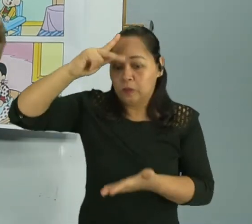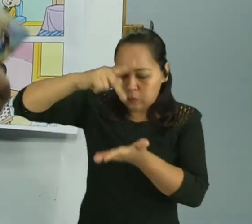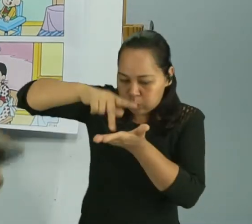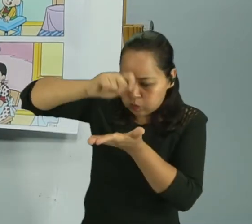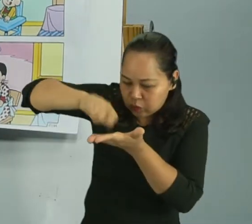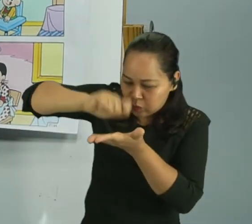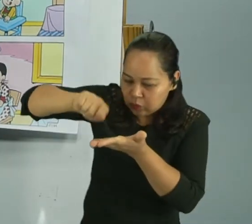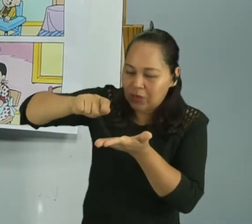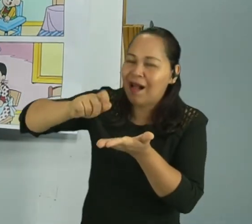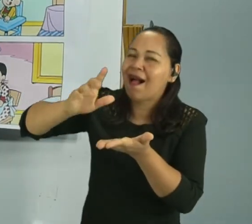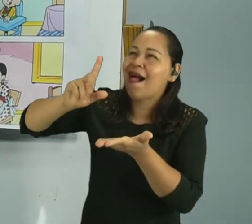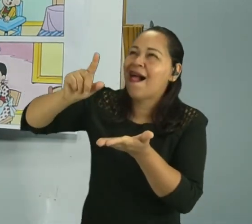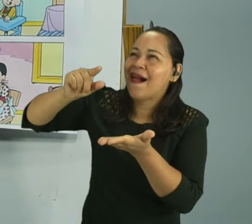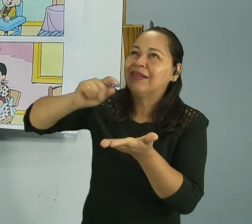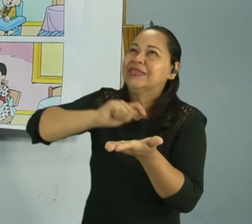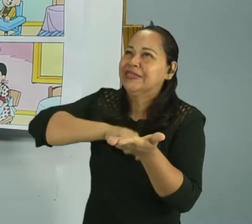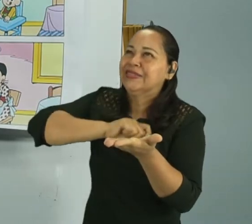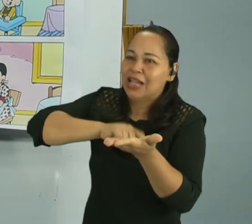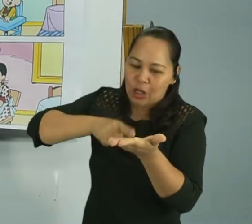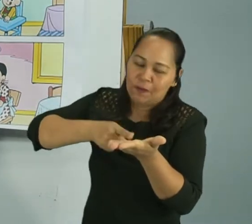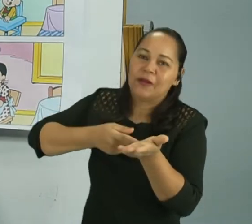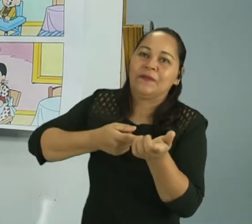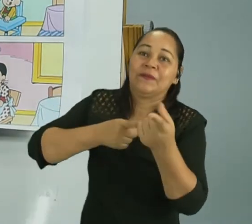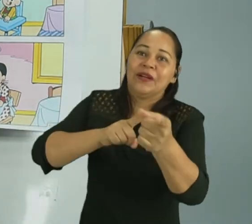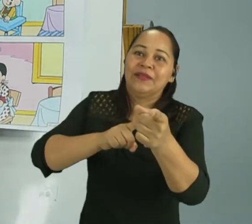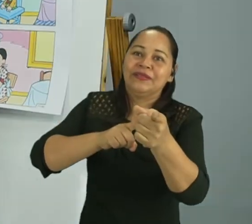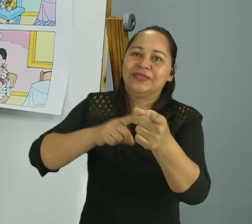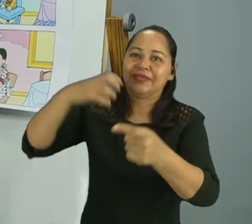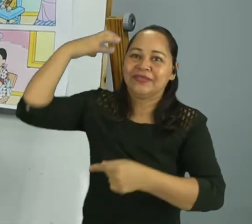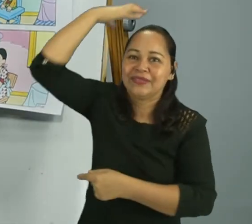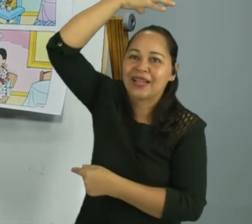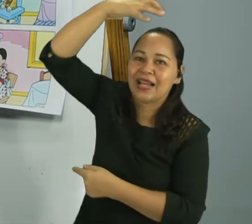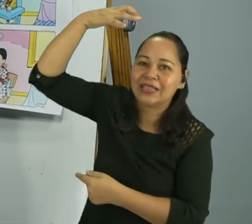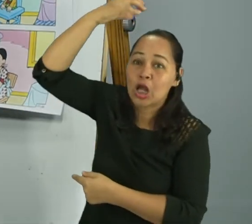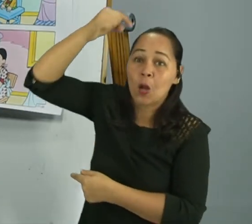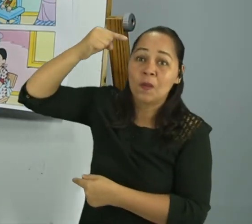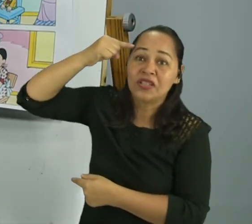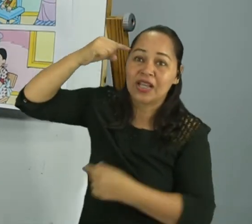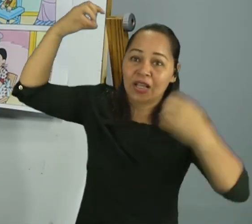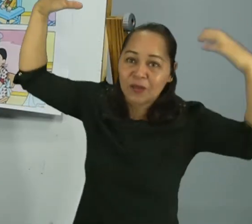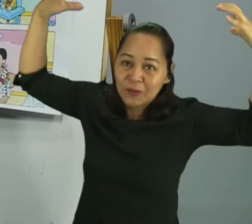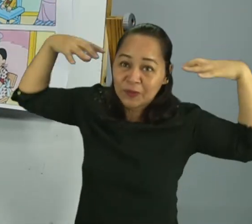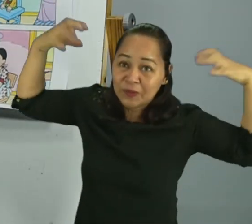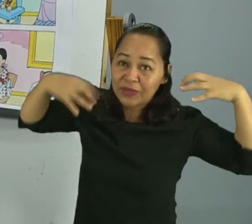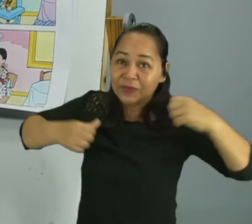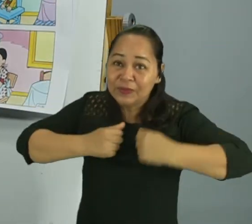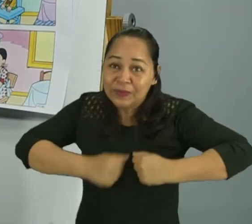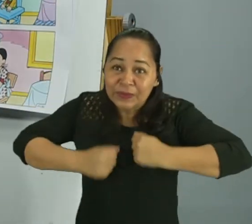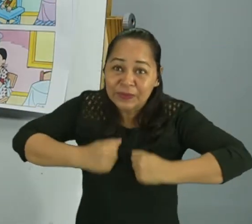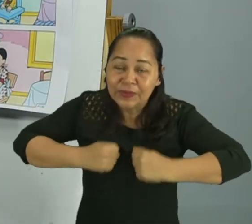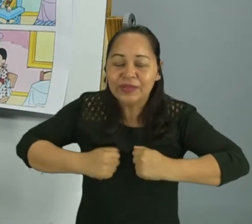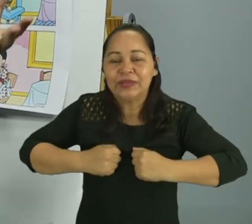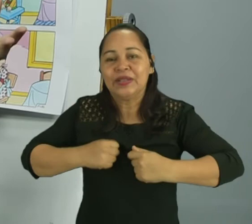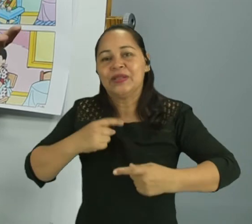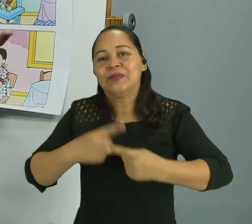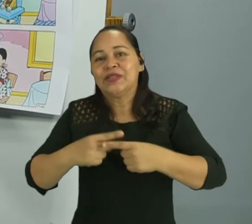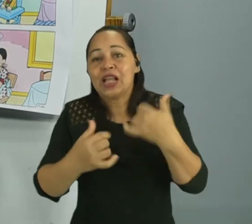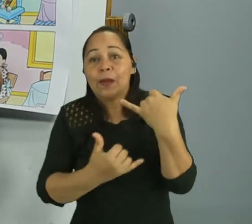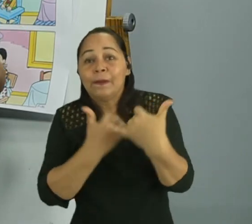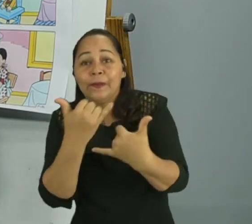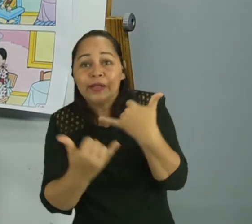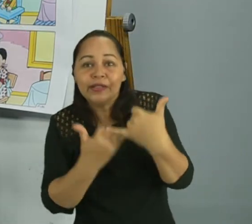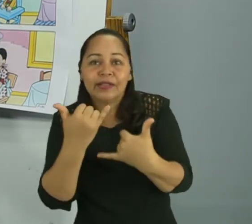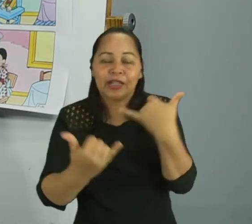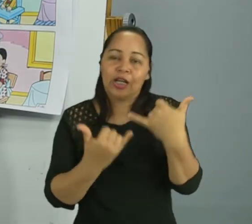pelos autores de historinha em quadrinhos, de tirinhas, ok? Muito usada por eles. Por quê?